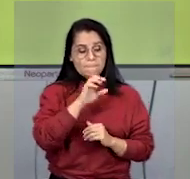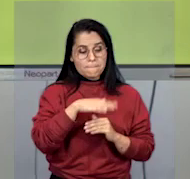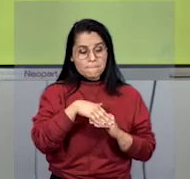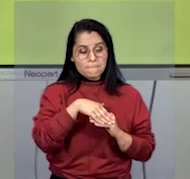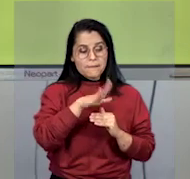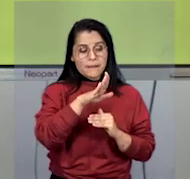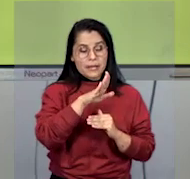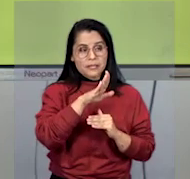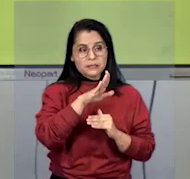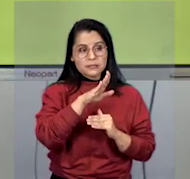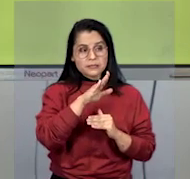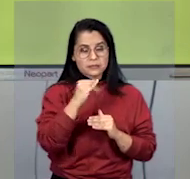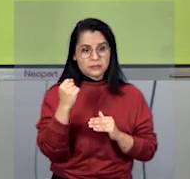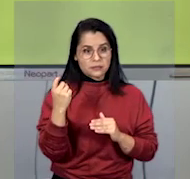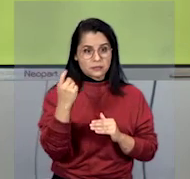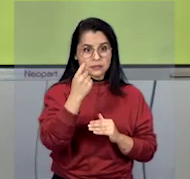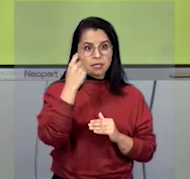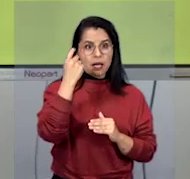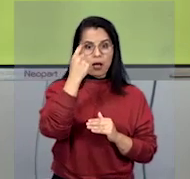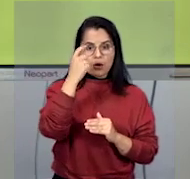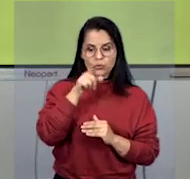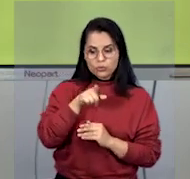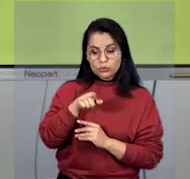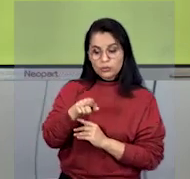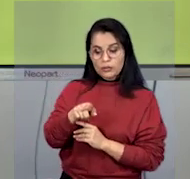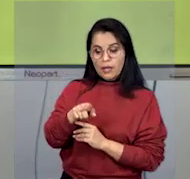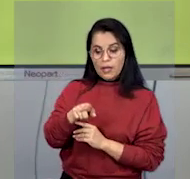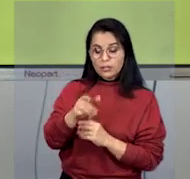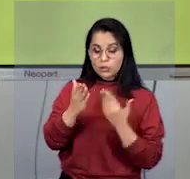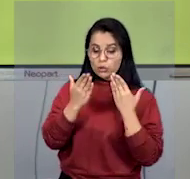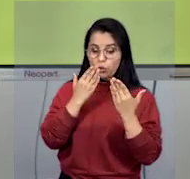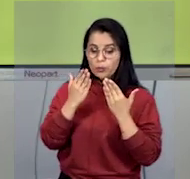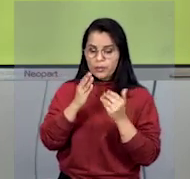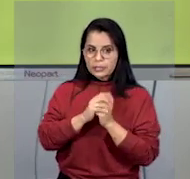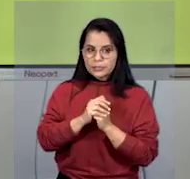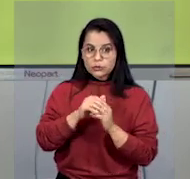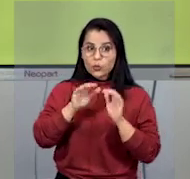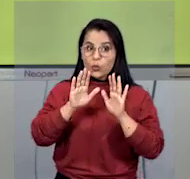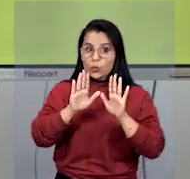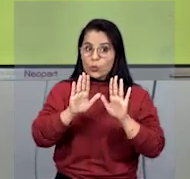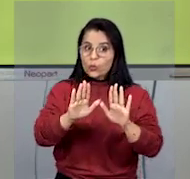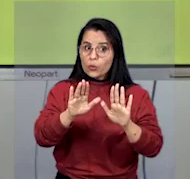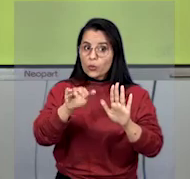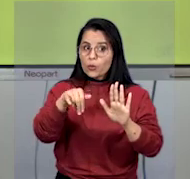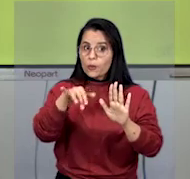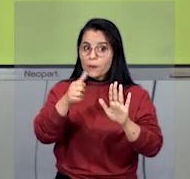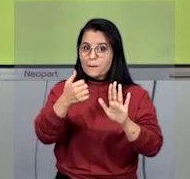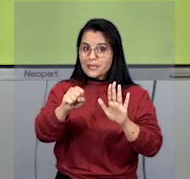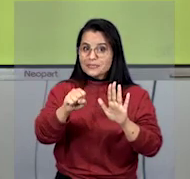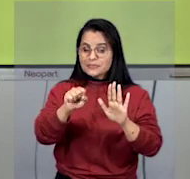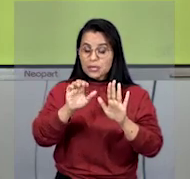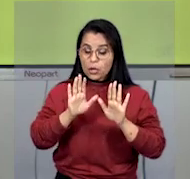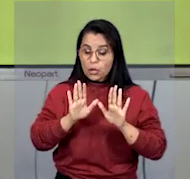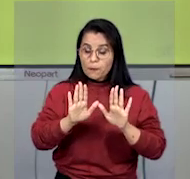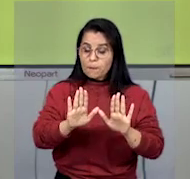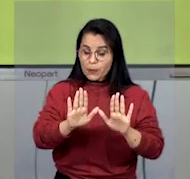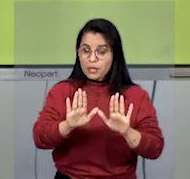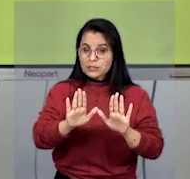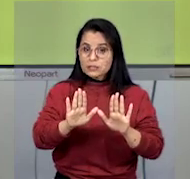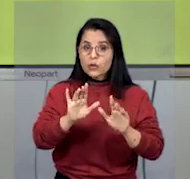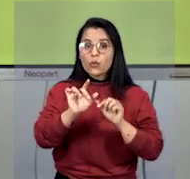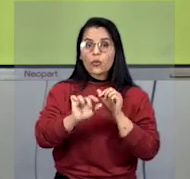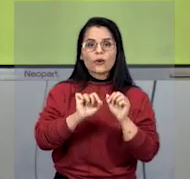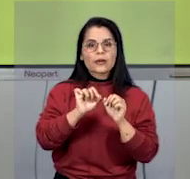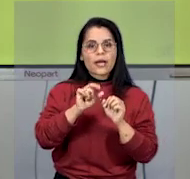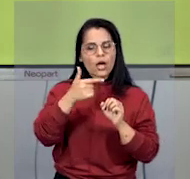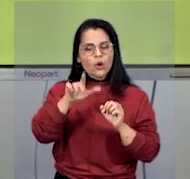comparação entre uma altura e outra. Ele é mais alto que ela, a altura dele é maior. O mas, uma outra palavra, uma outra categoria, é